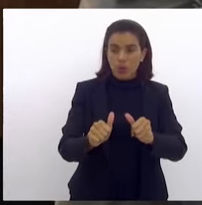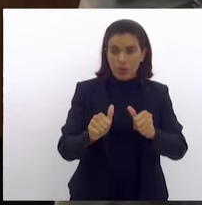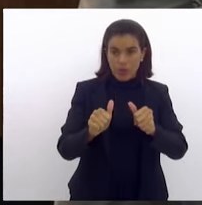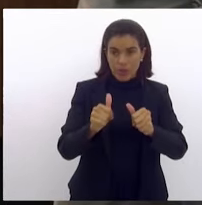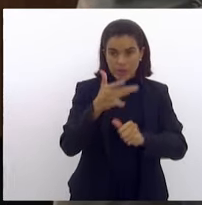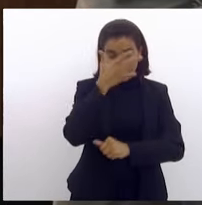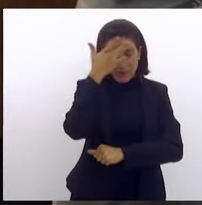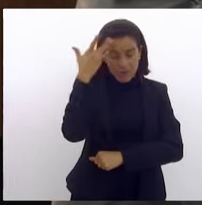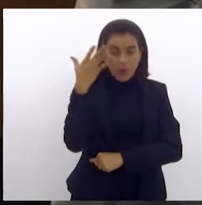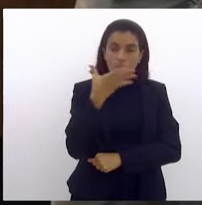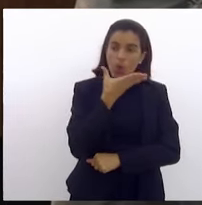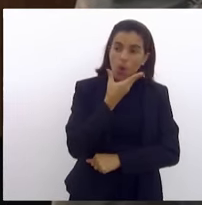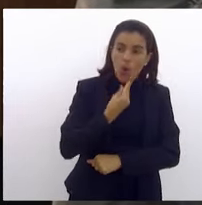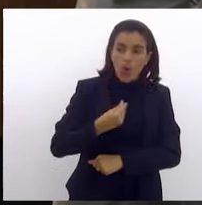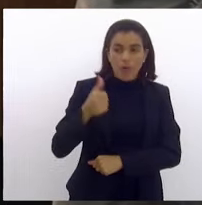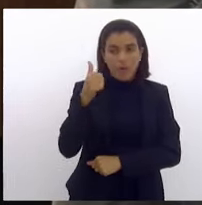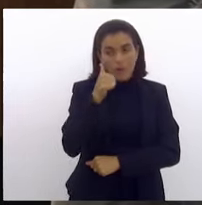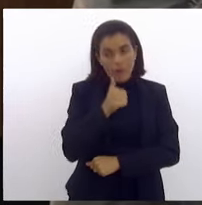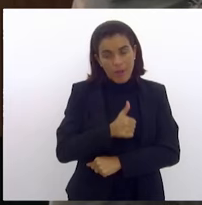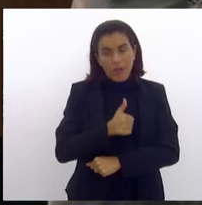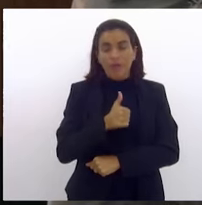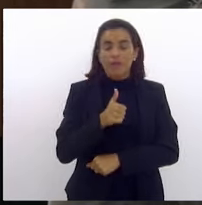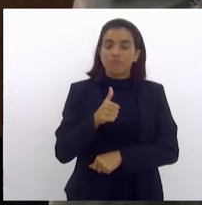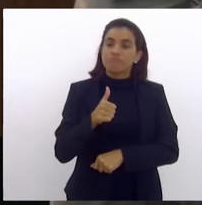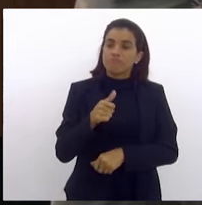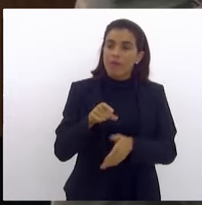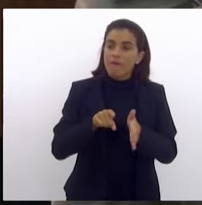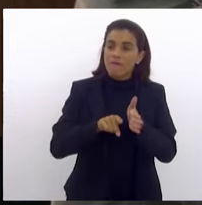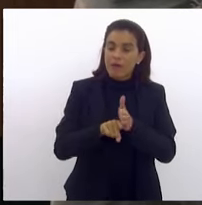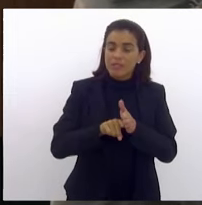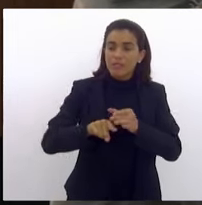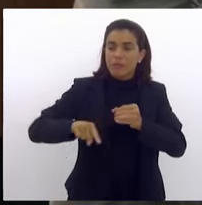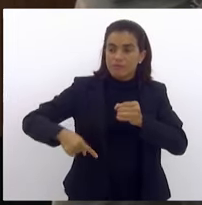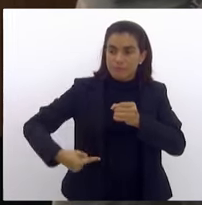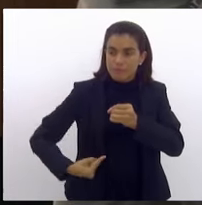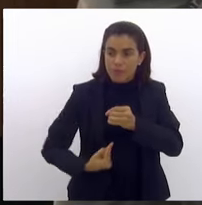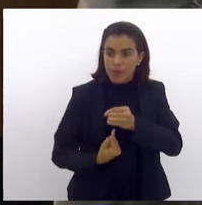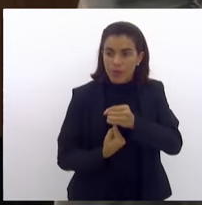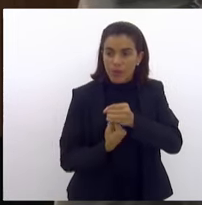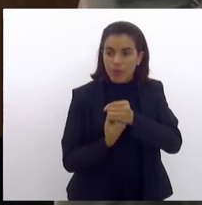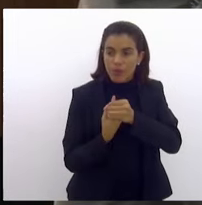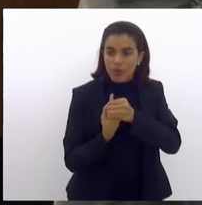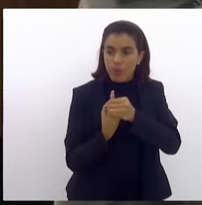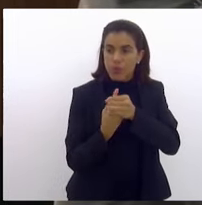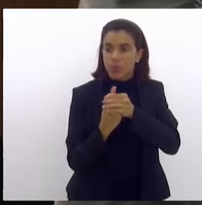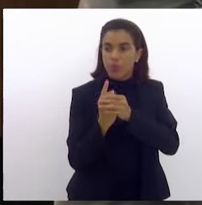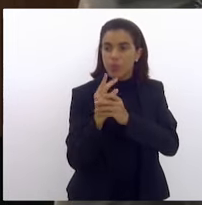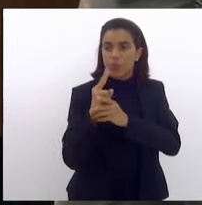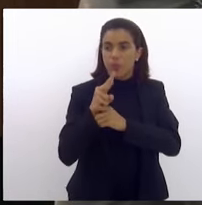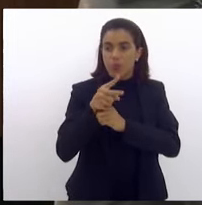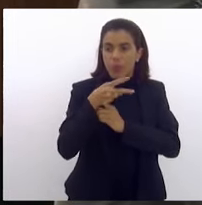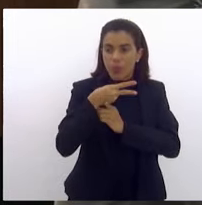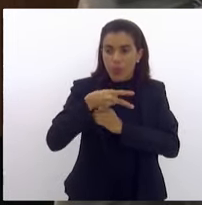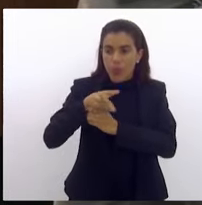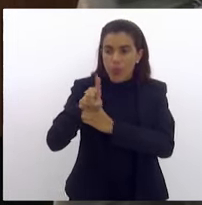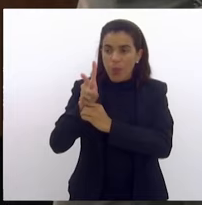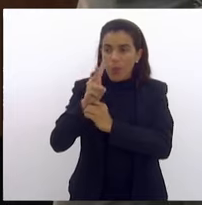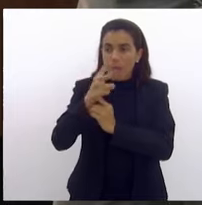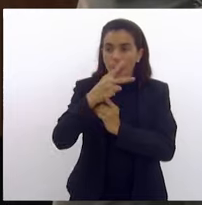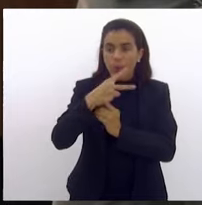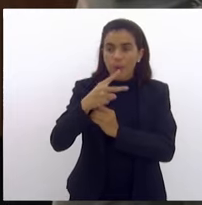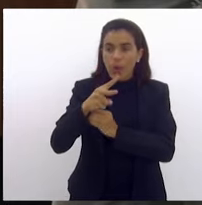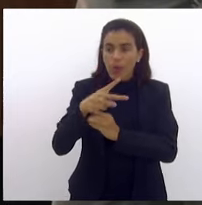humanos, homens e mulheres, façam o exame de colonoscopia. Geralmente, quando se começa aquele período